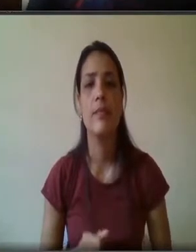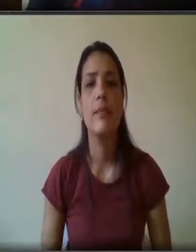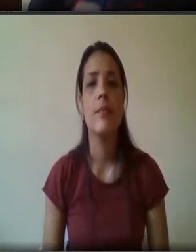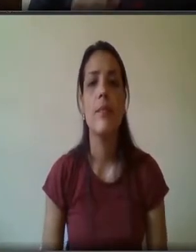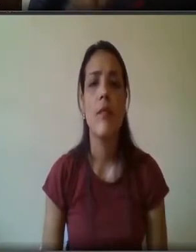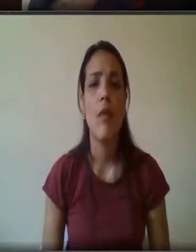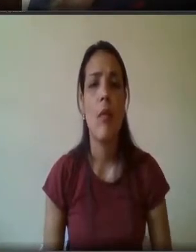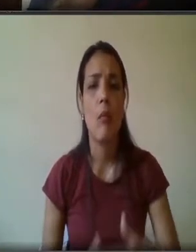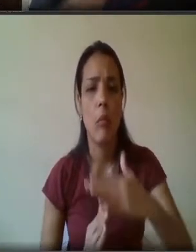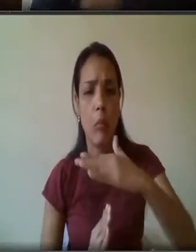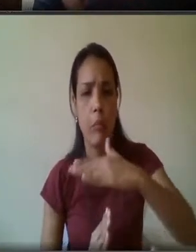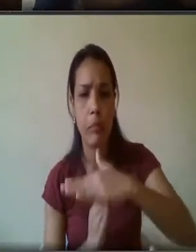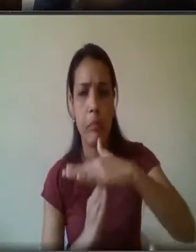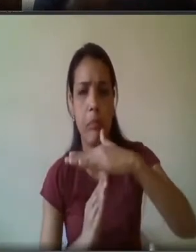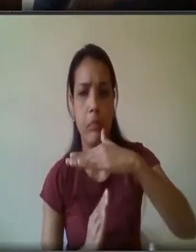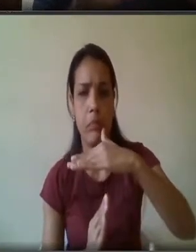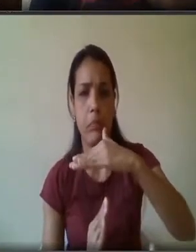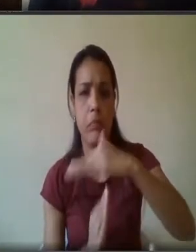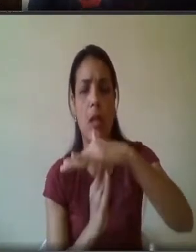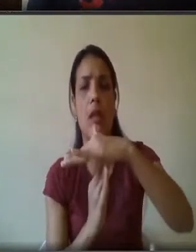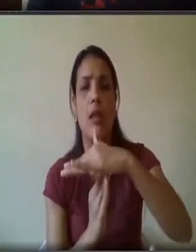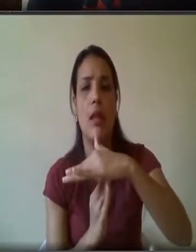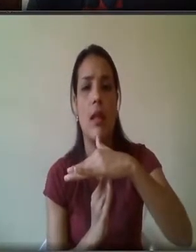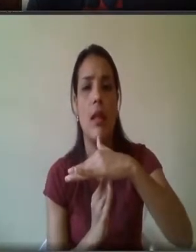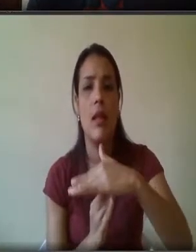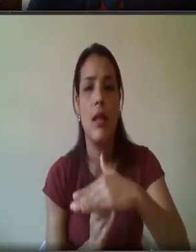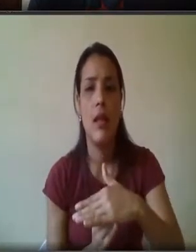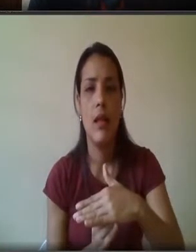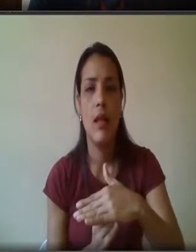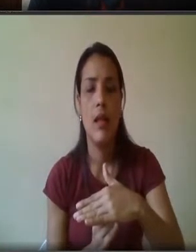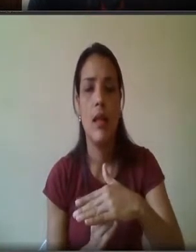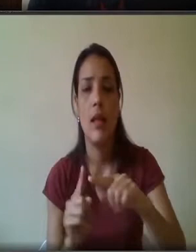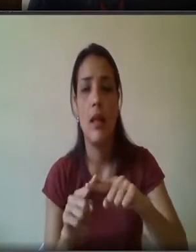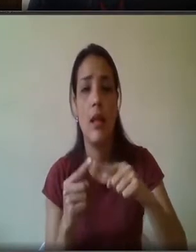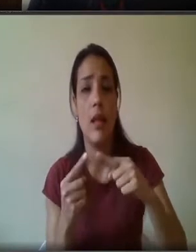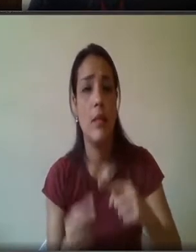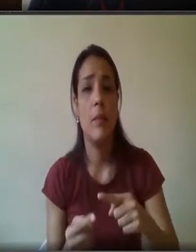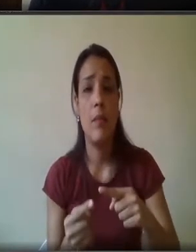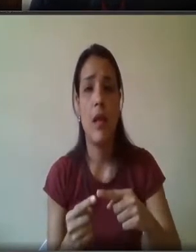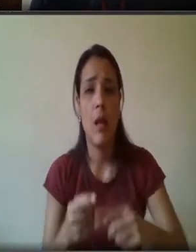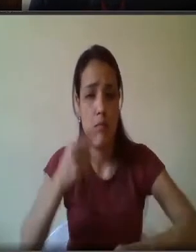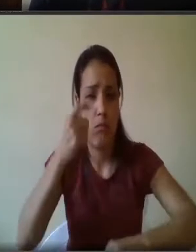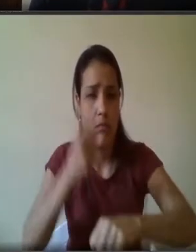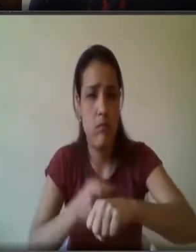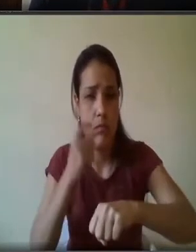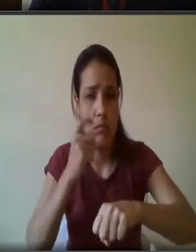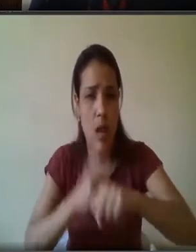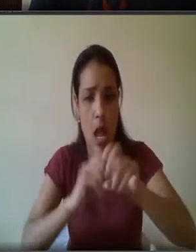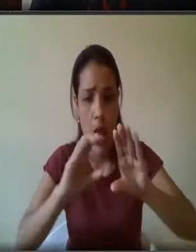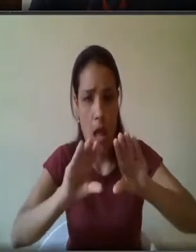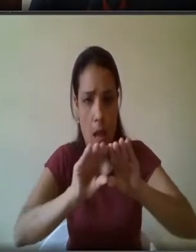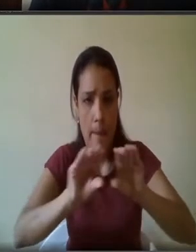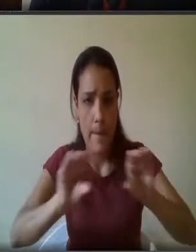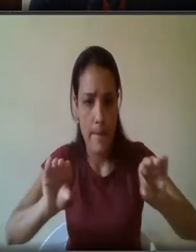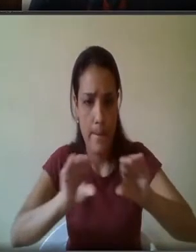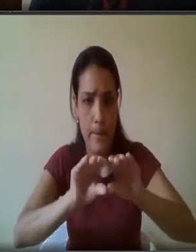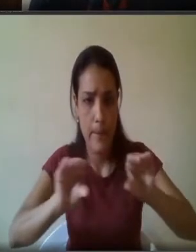magma, ele encontrou esse paredão rochoso. Igual vocês estão vendo aqui na imagem,